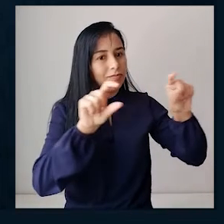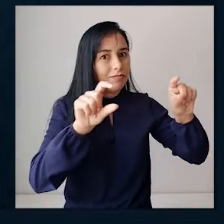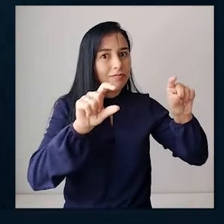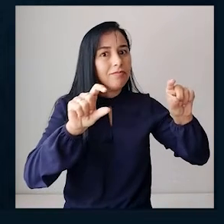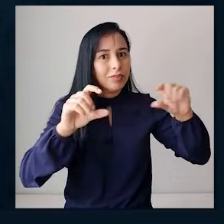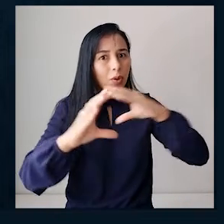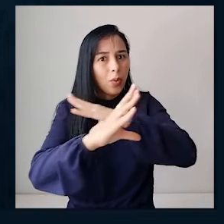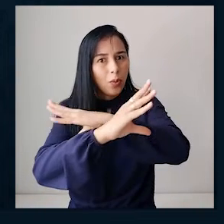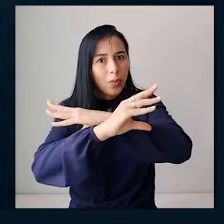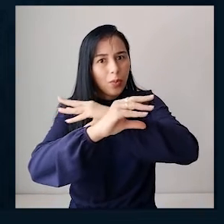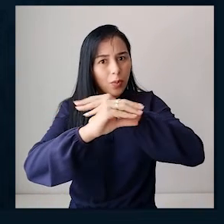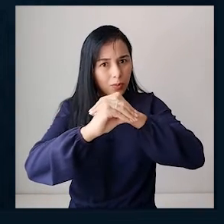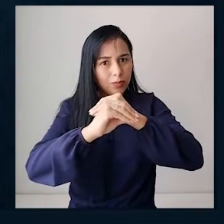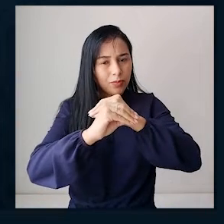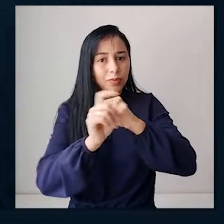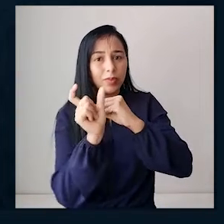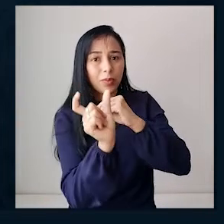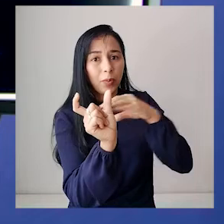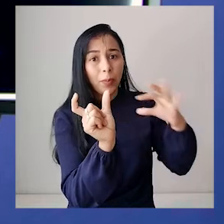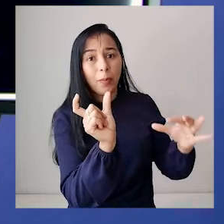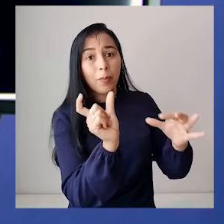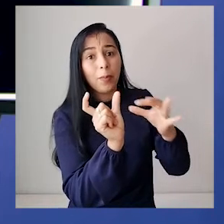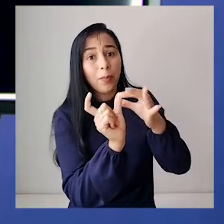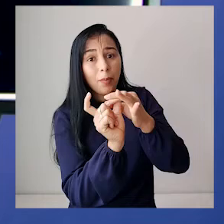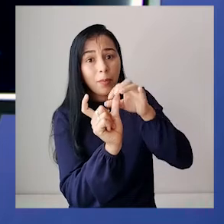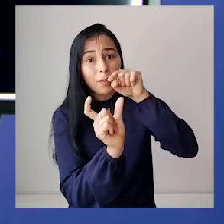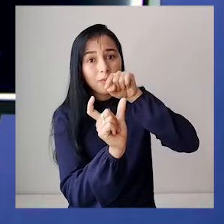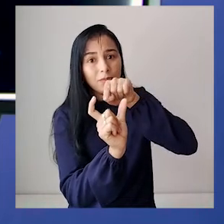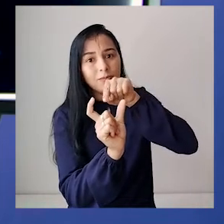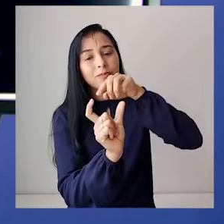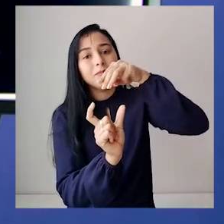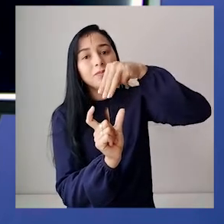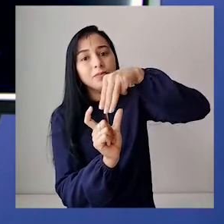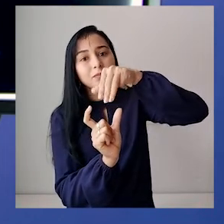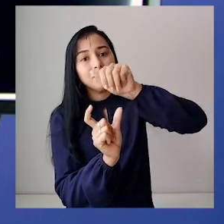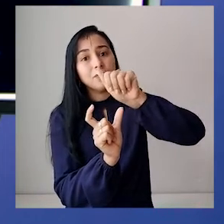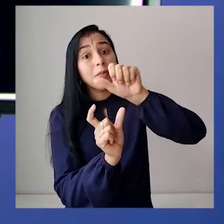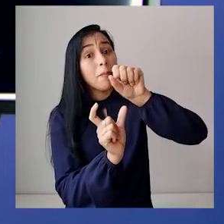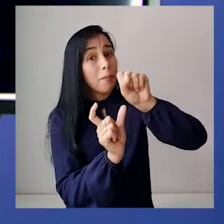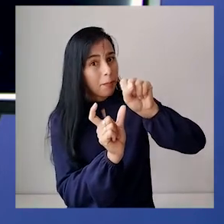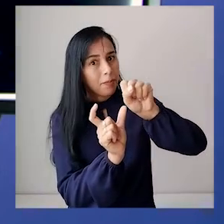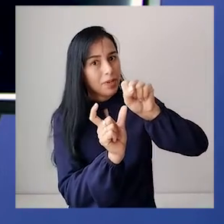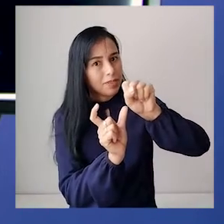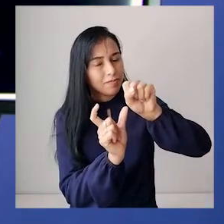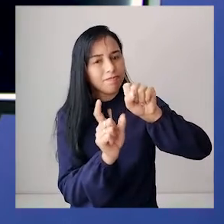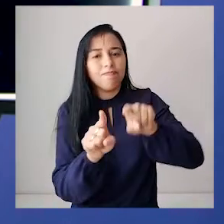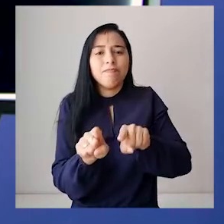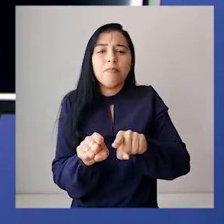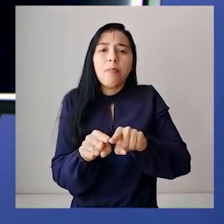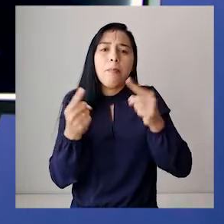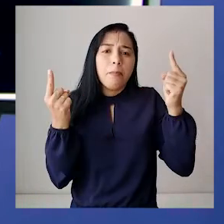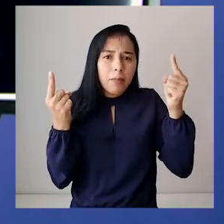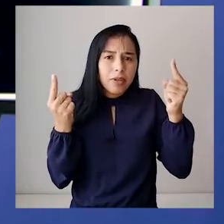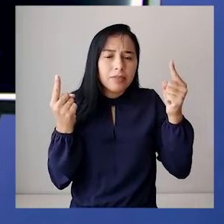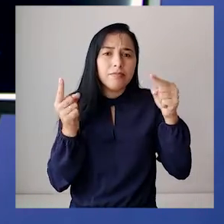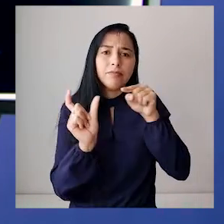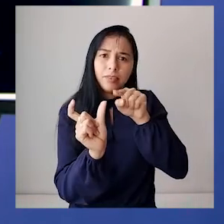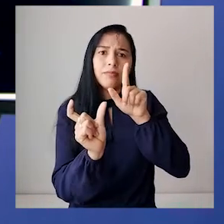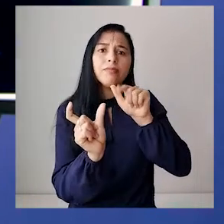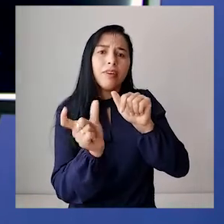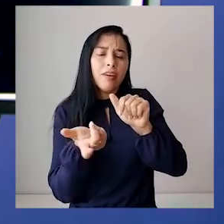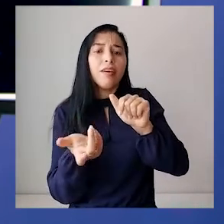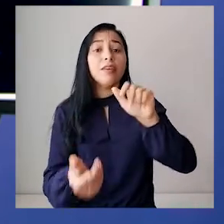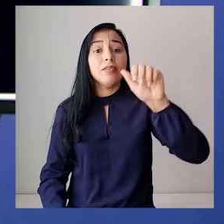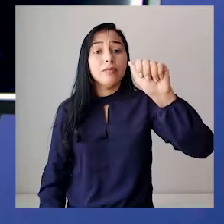ligadas por um conectivo, por uma conjunção adversativa. Quando isso acontecer, você vai classificar